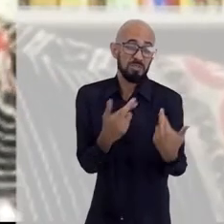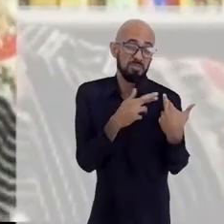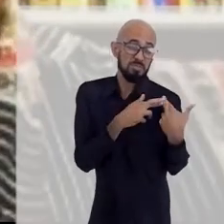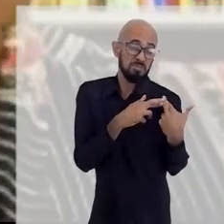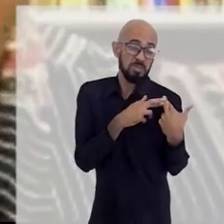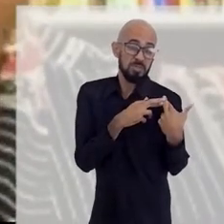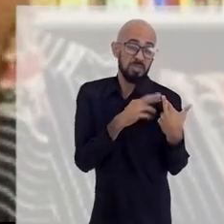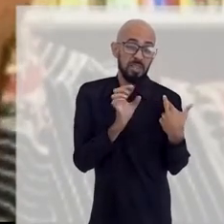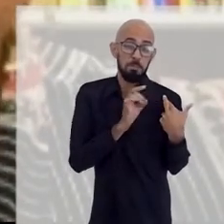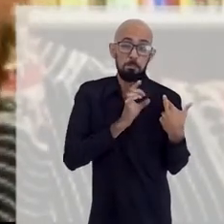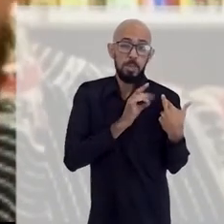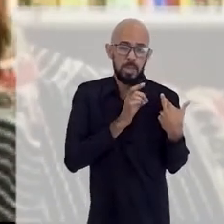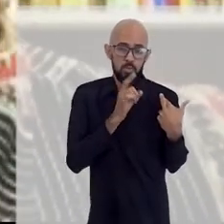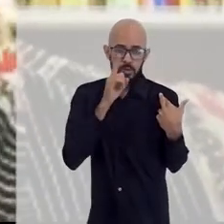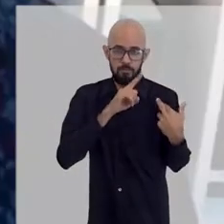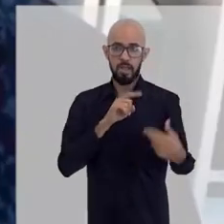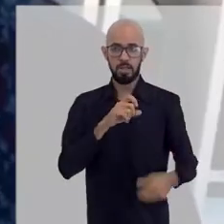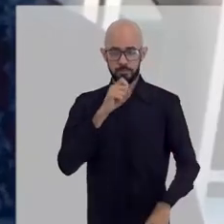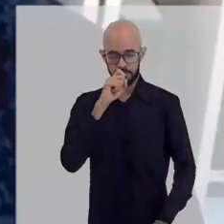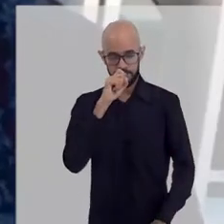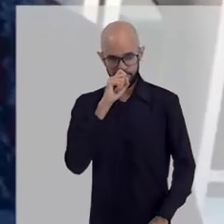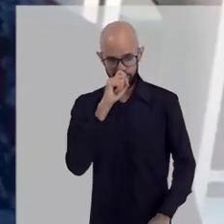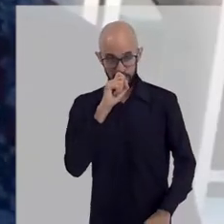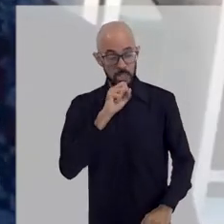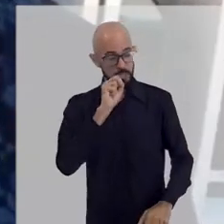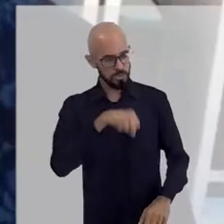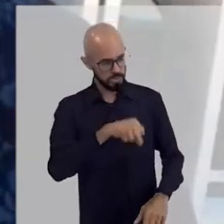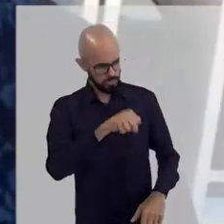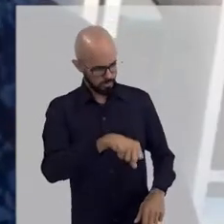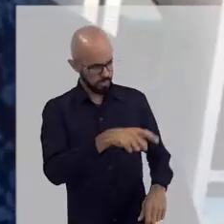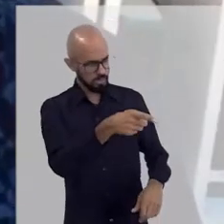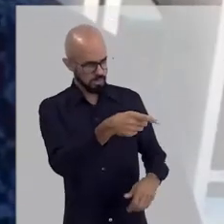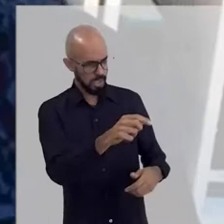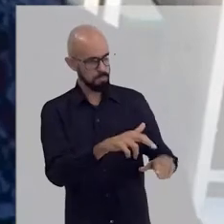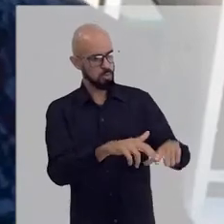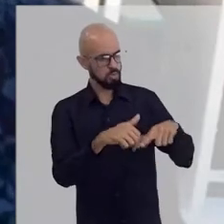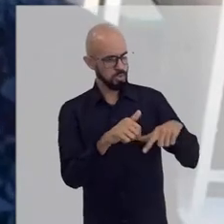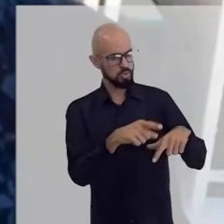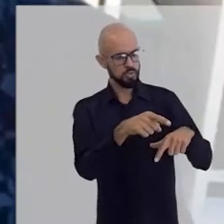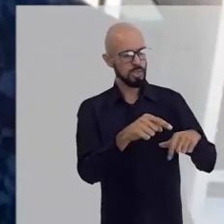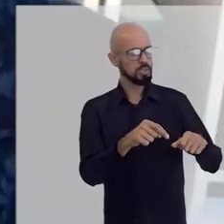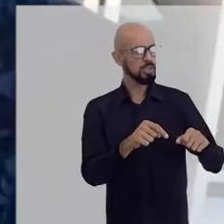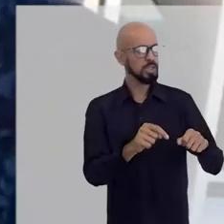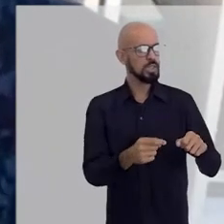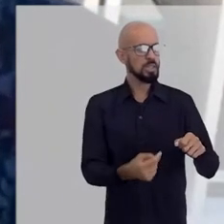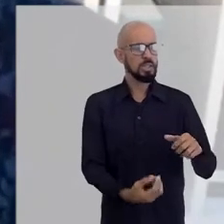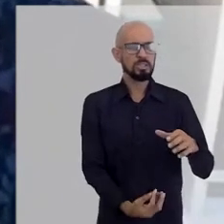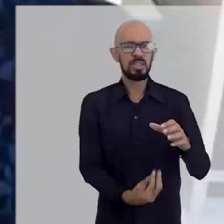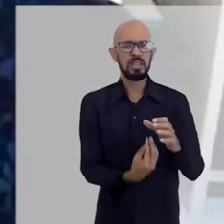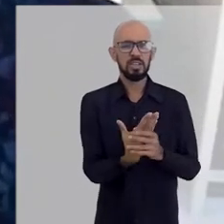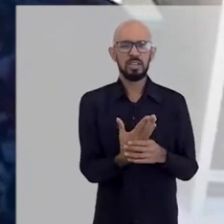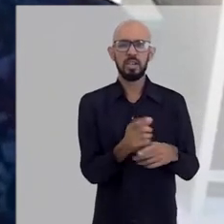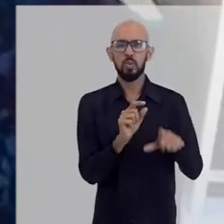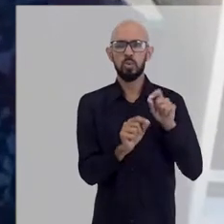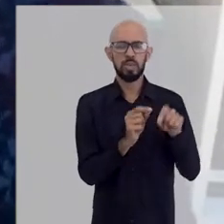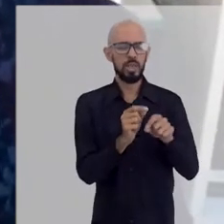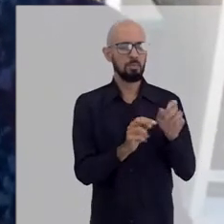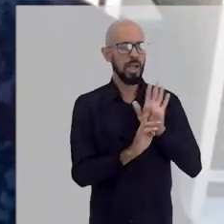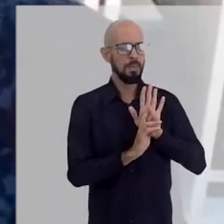você fica morrendo de medo de falhar, né? E nessas situações, nós nos tornamos uma espécie de sujeitos coletivos. Nós